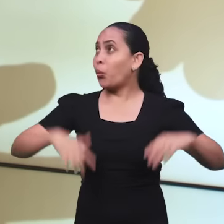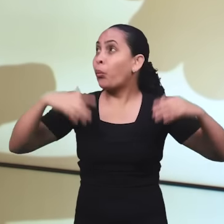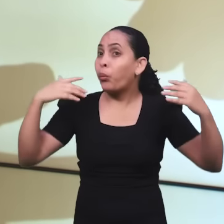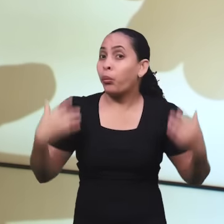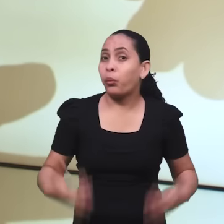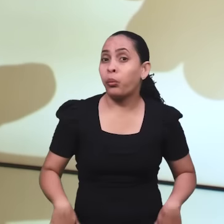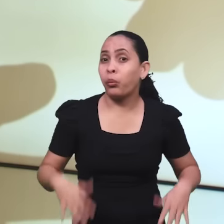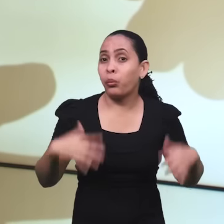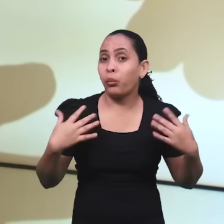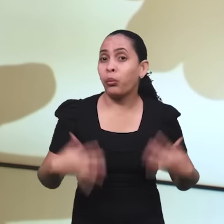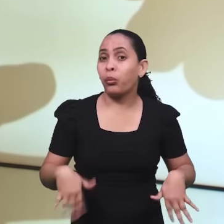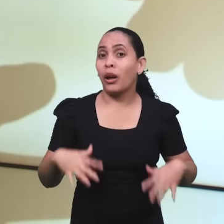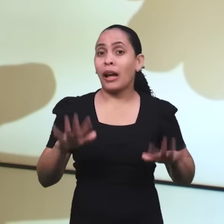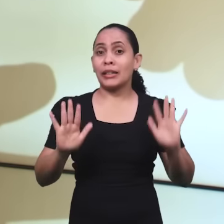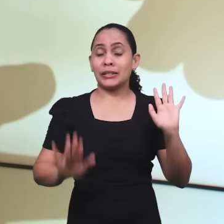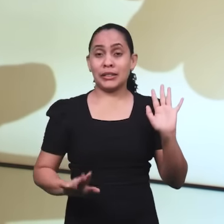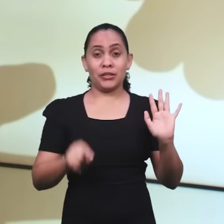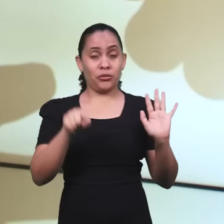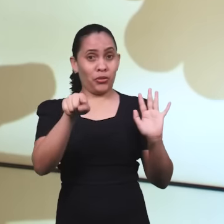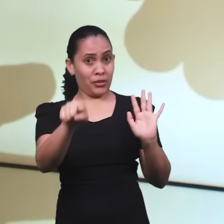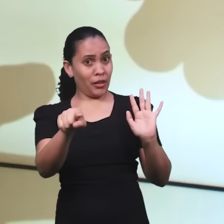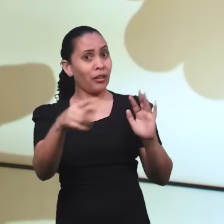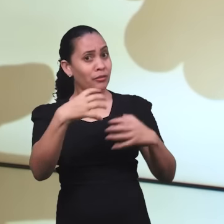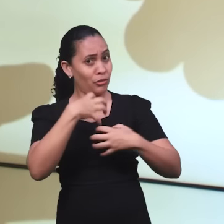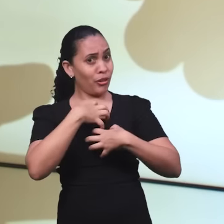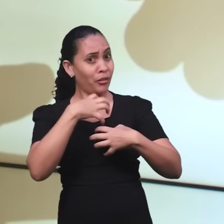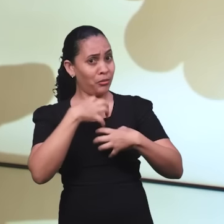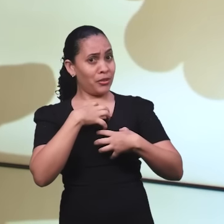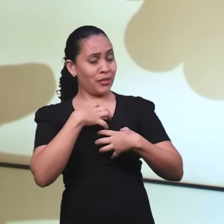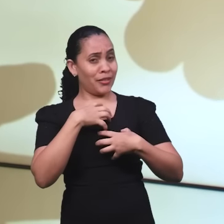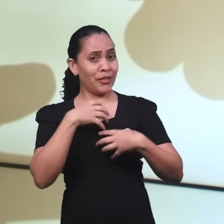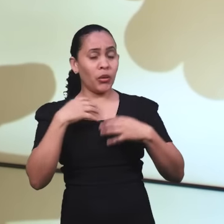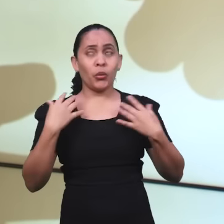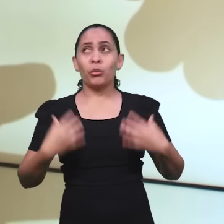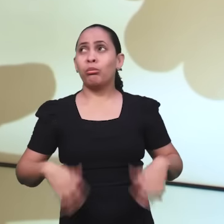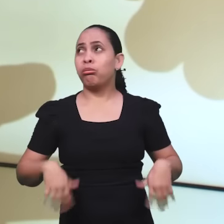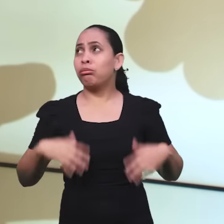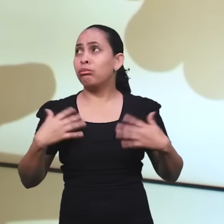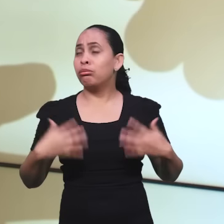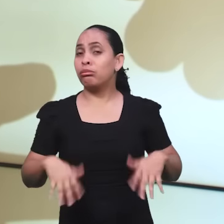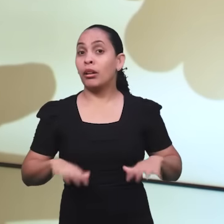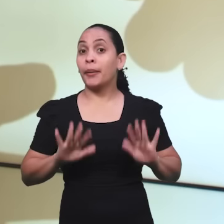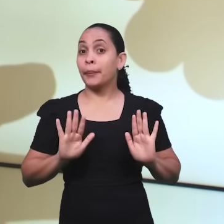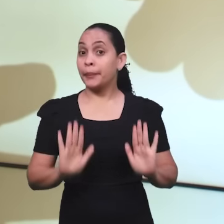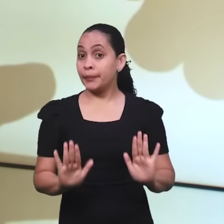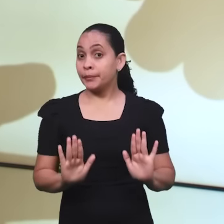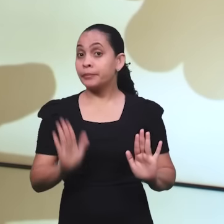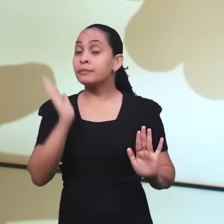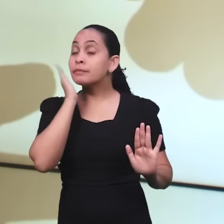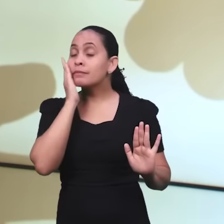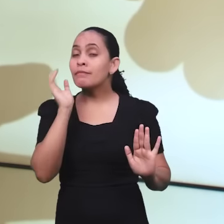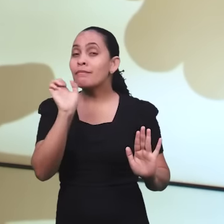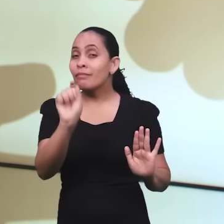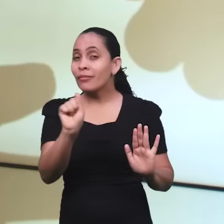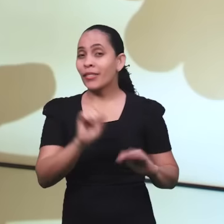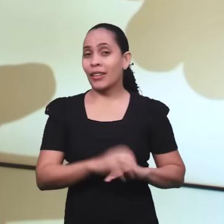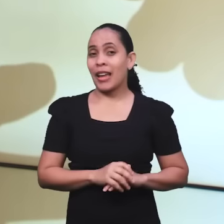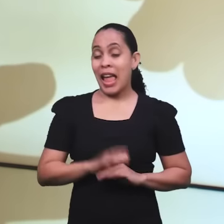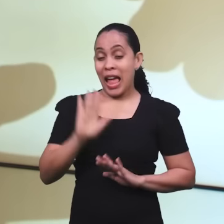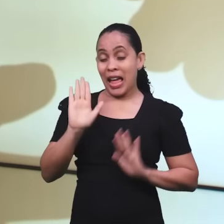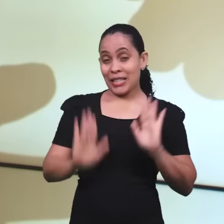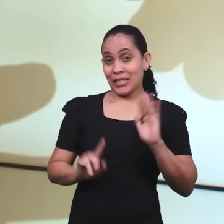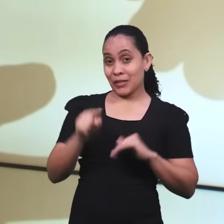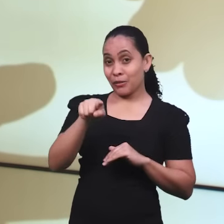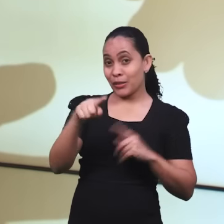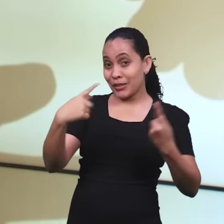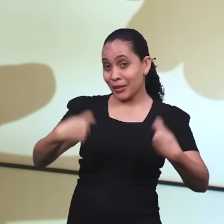As pessoas se veem assim, talvez você se encontre assim. Sabe o que, quem sabe você está